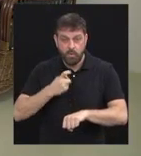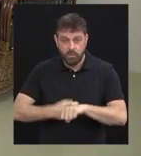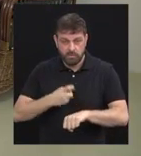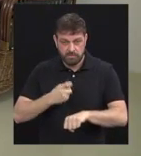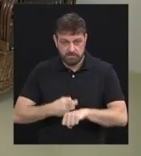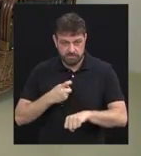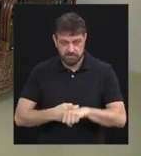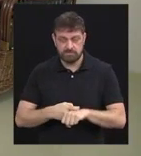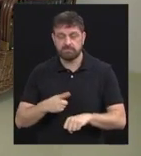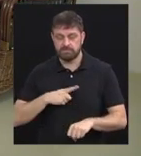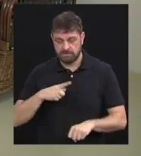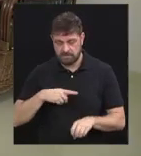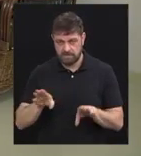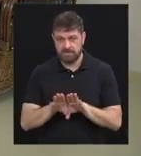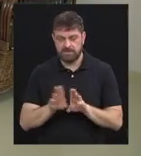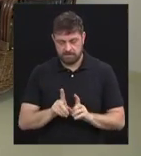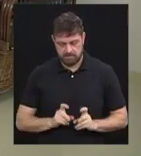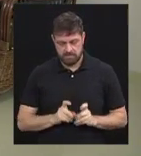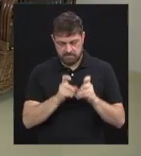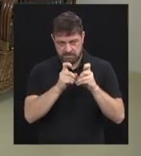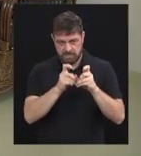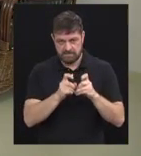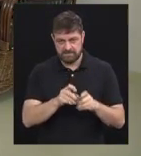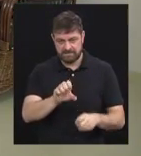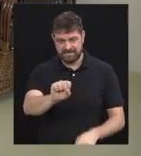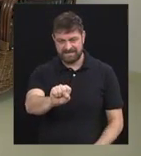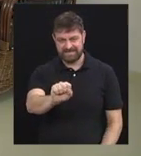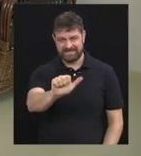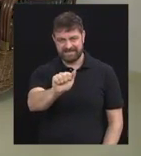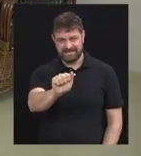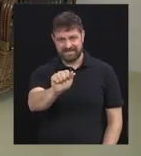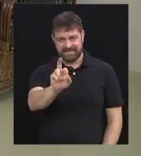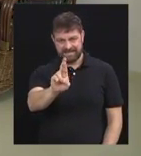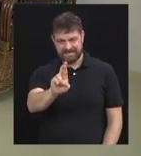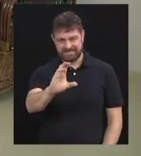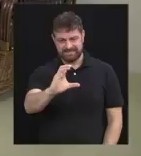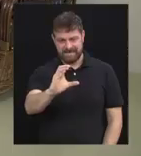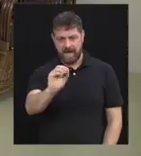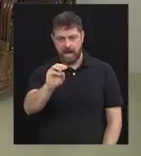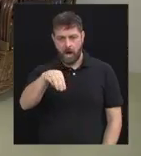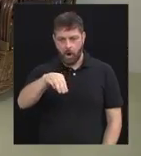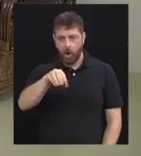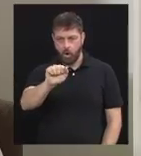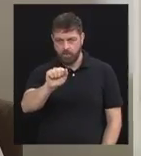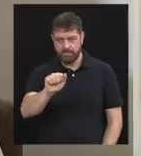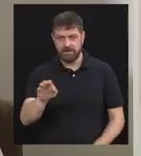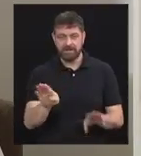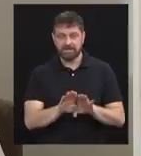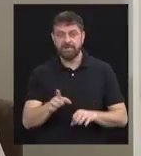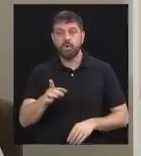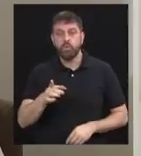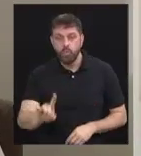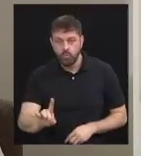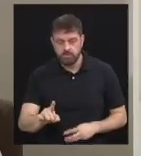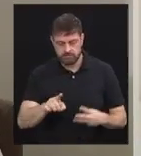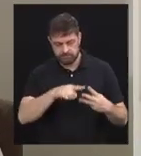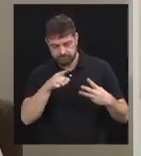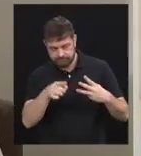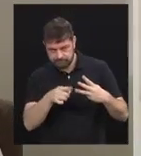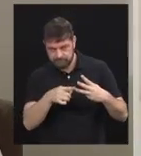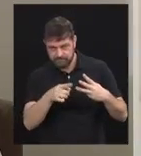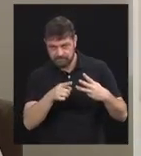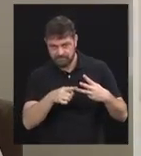sarcoma. Então, o sarcoma é um outro grupo de câncer, de doença maligna. E por último, o